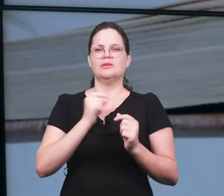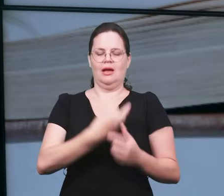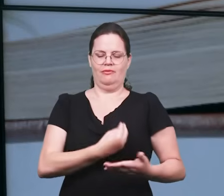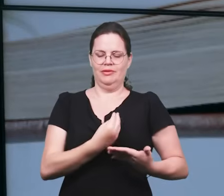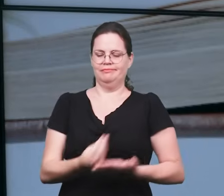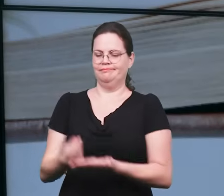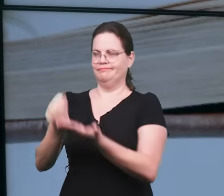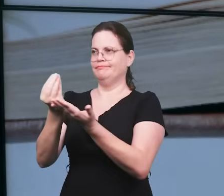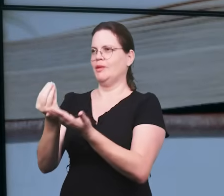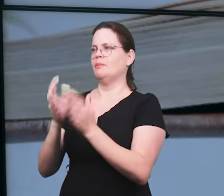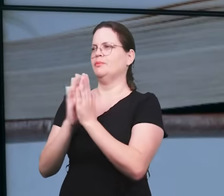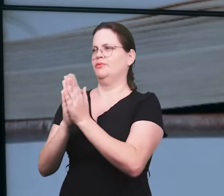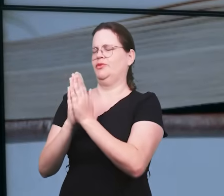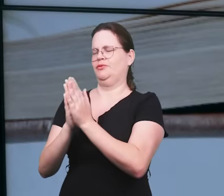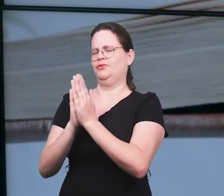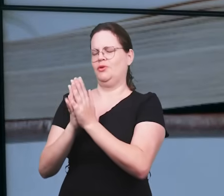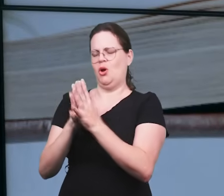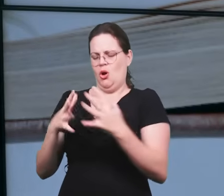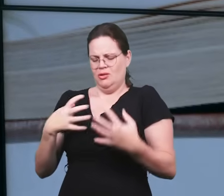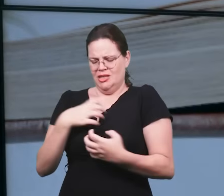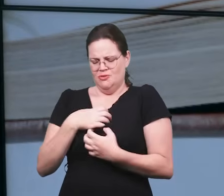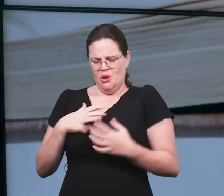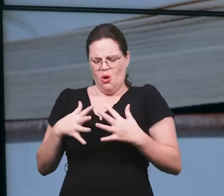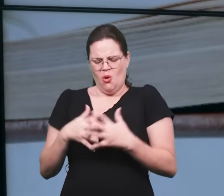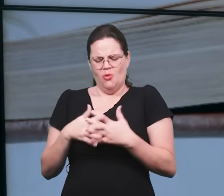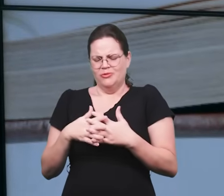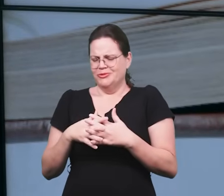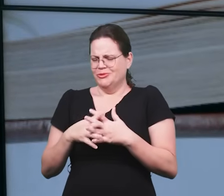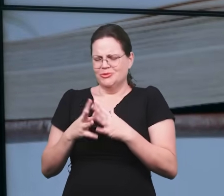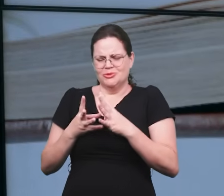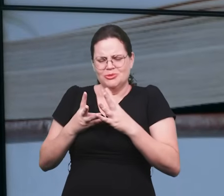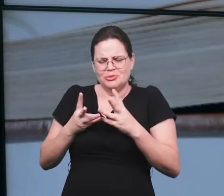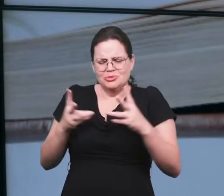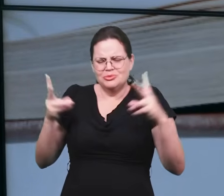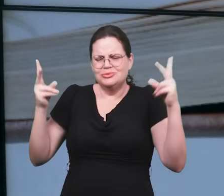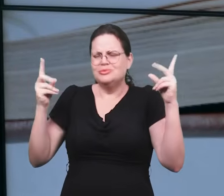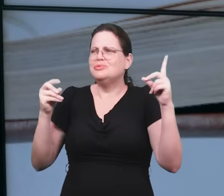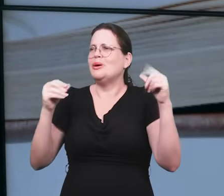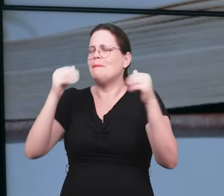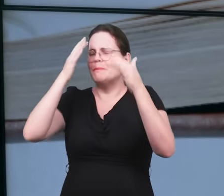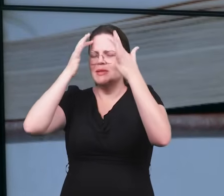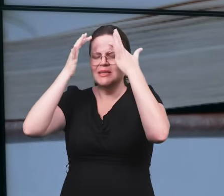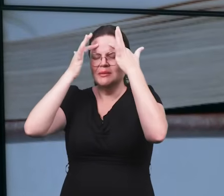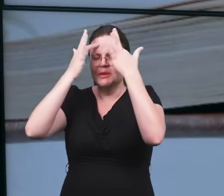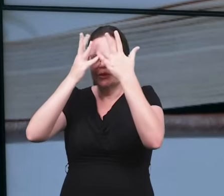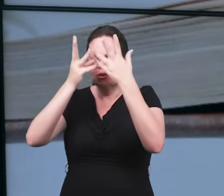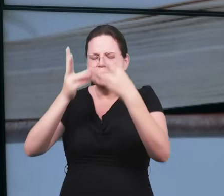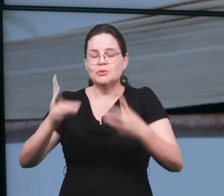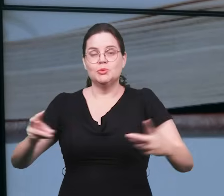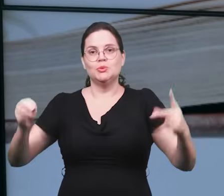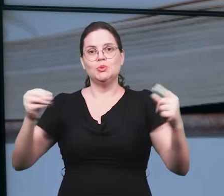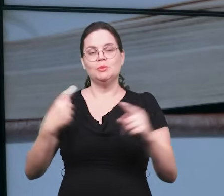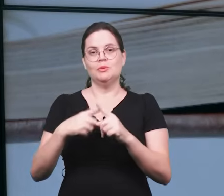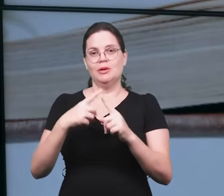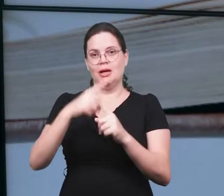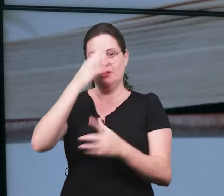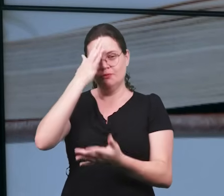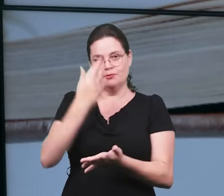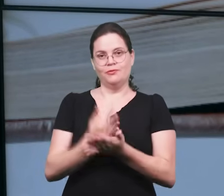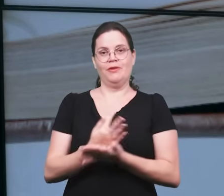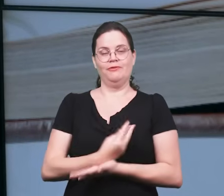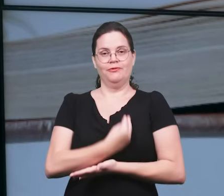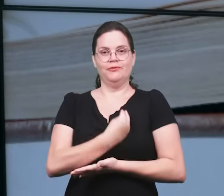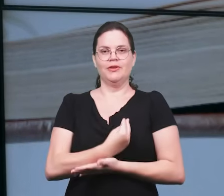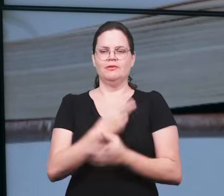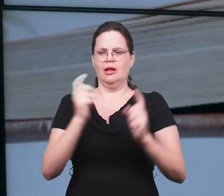desembole os nossos sentimentos, os nossos pensamentos. E a fé viva na nossa vida é um instrumento que nos dá a